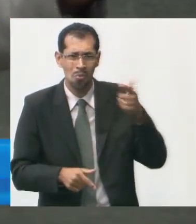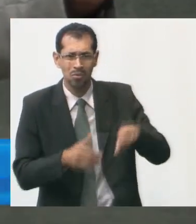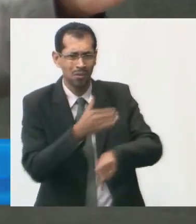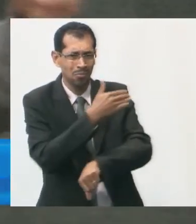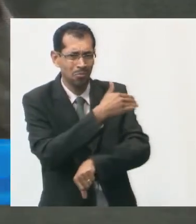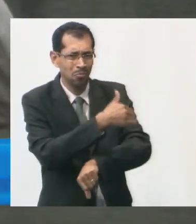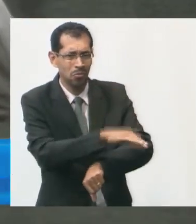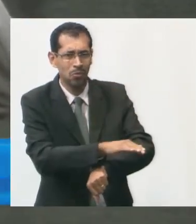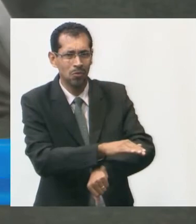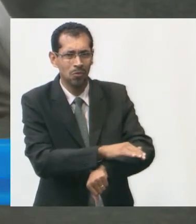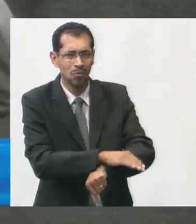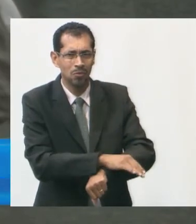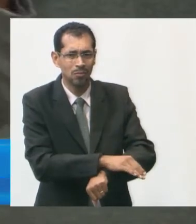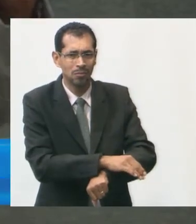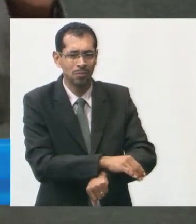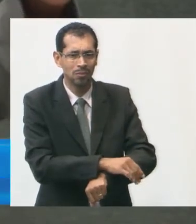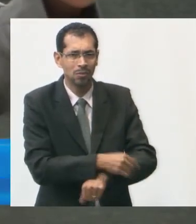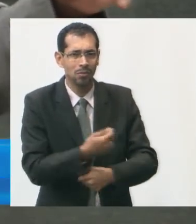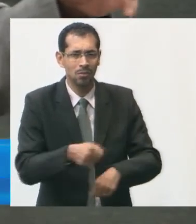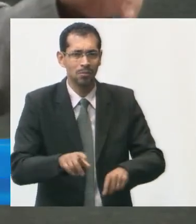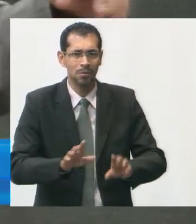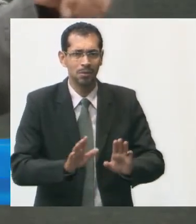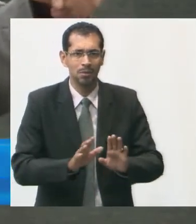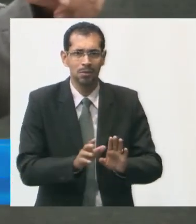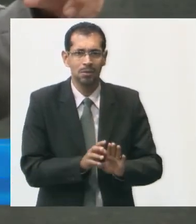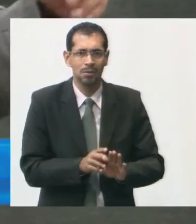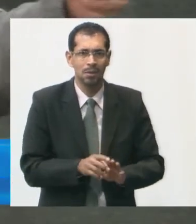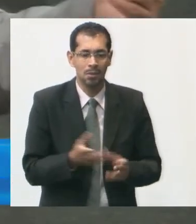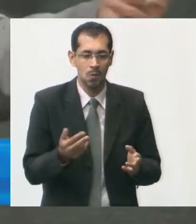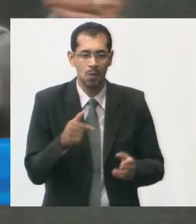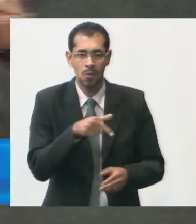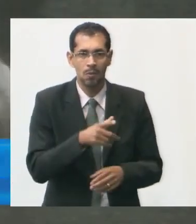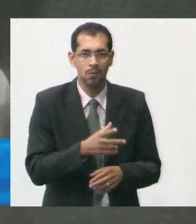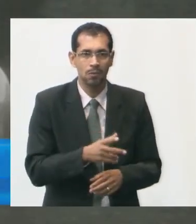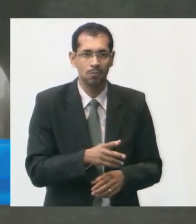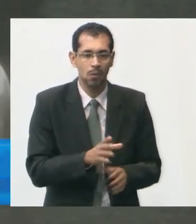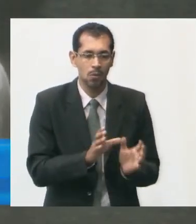jogar o trânsito ali na Rua dos Palmeiras,